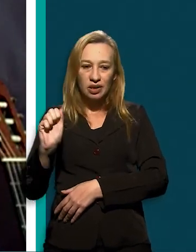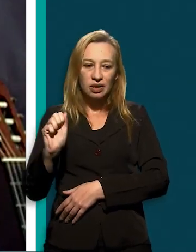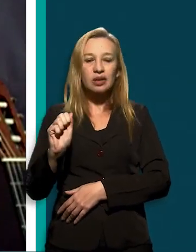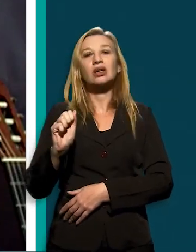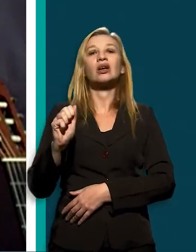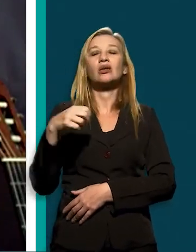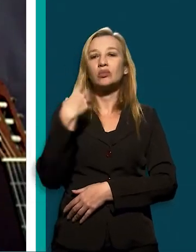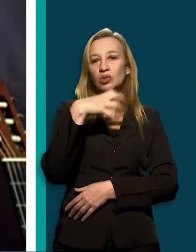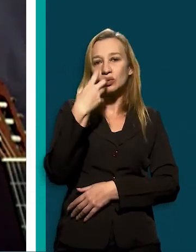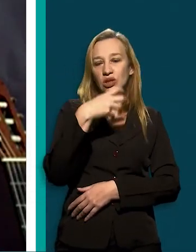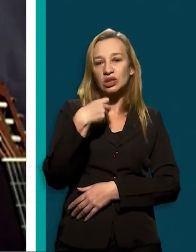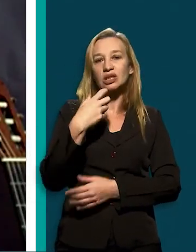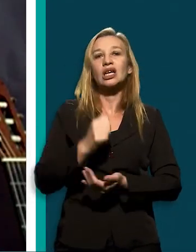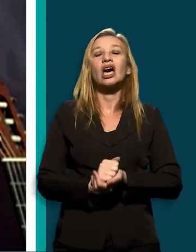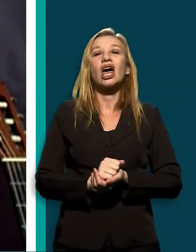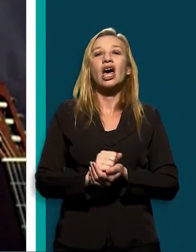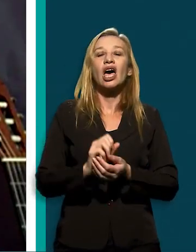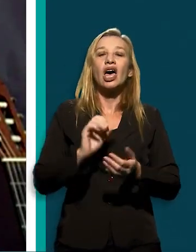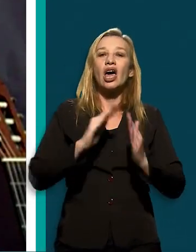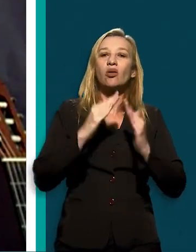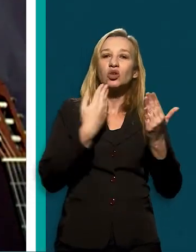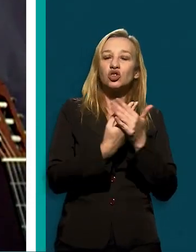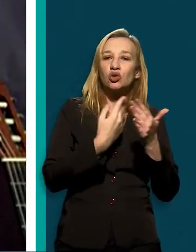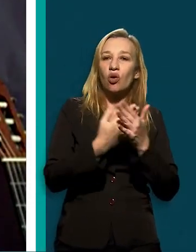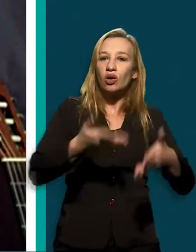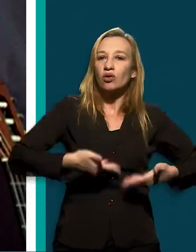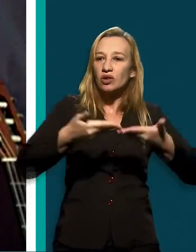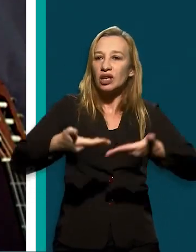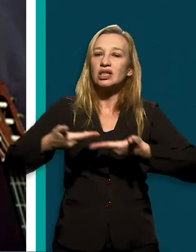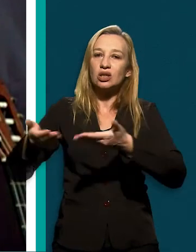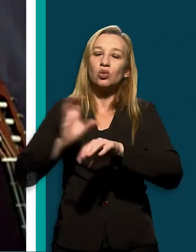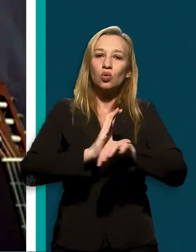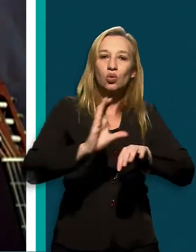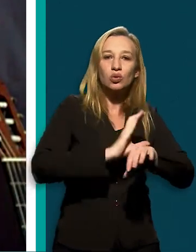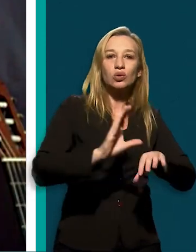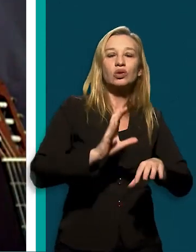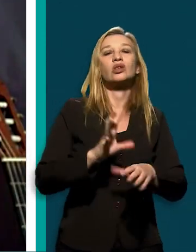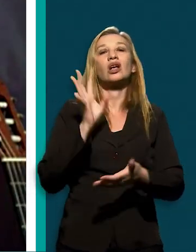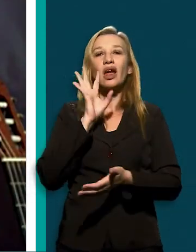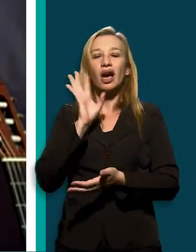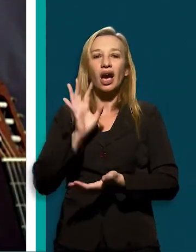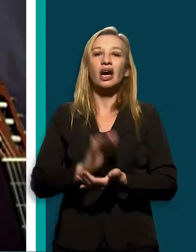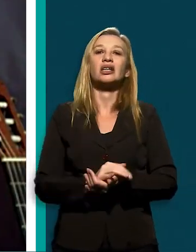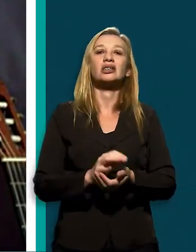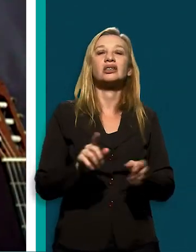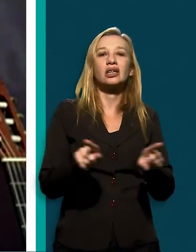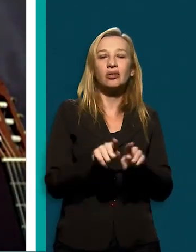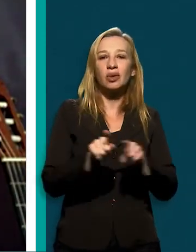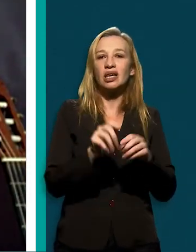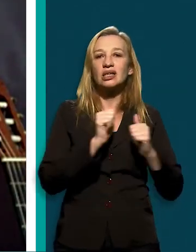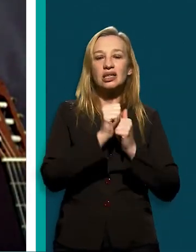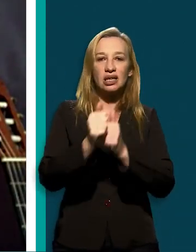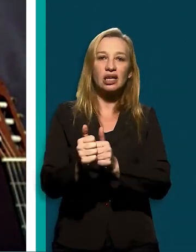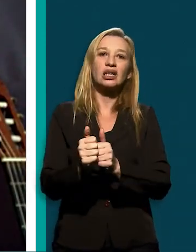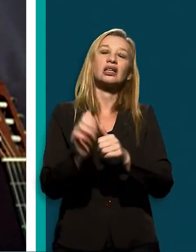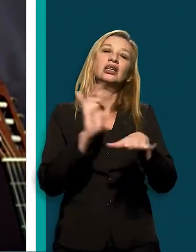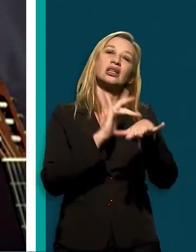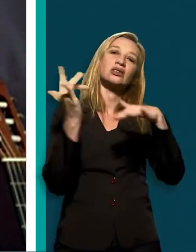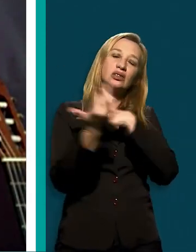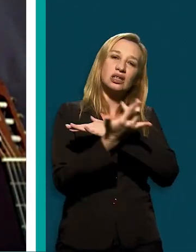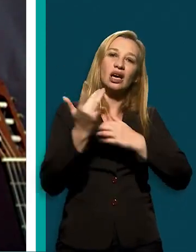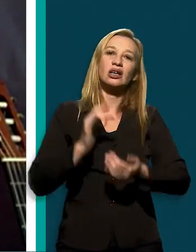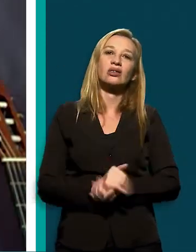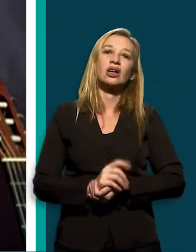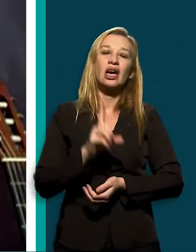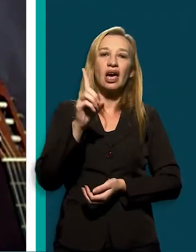quiser pesquisar, é bem legal, uma escola completa que tem oferecido uns cursos bacanas. E também, se quiser me seguir nas